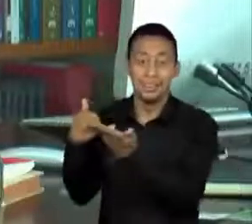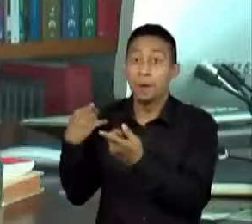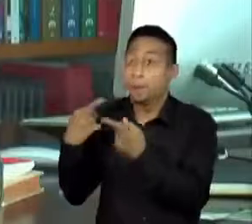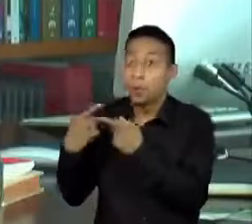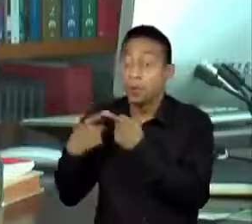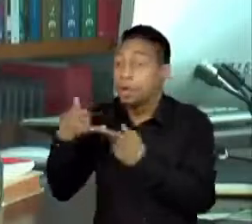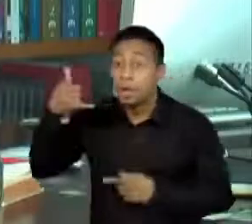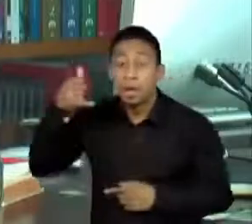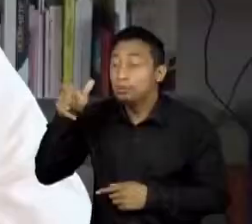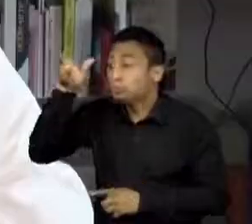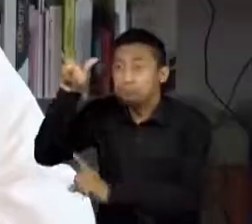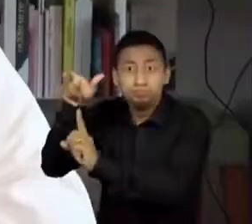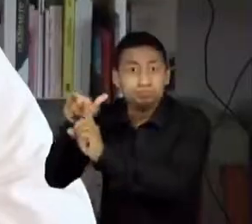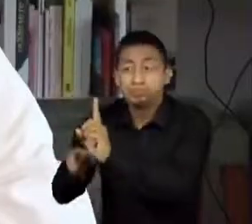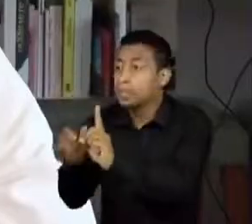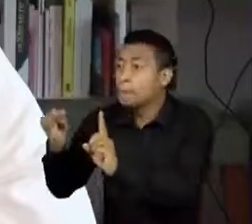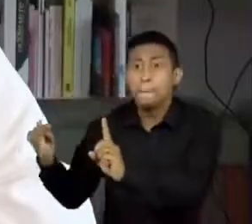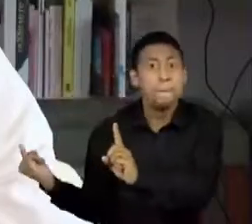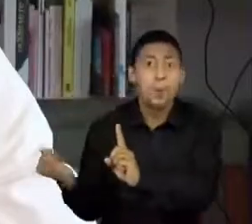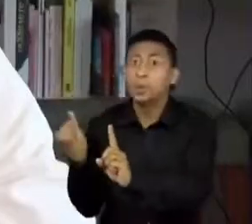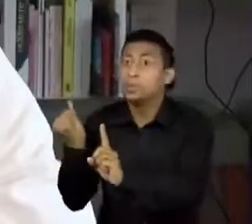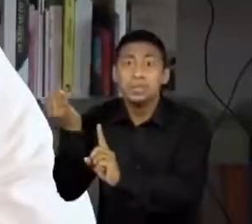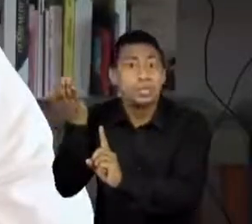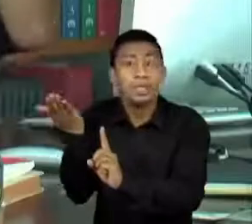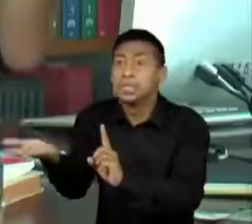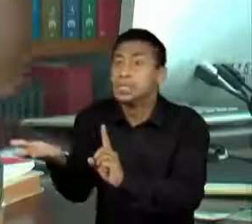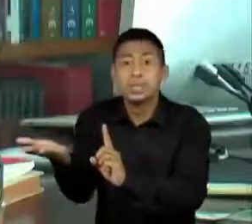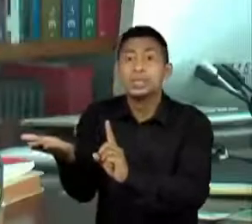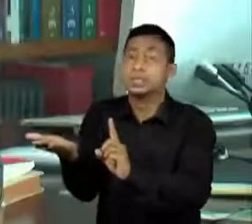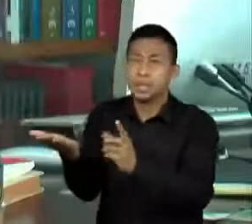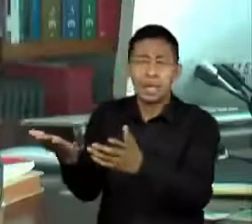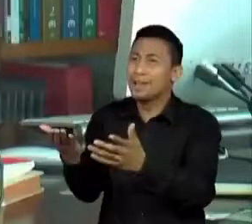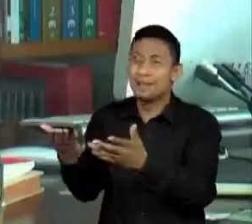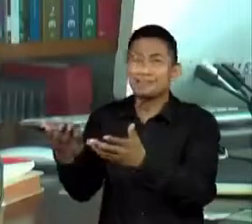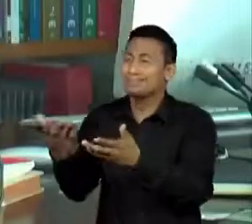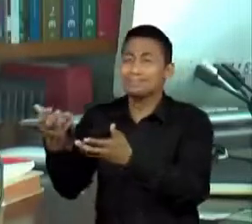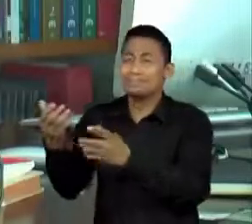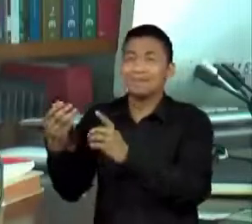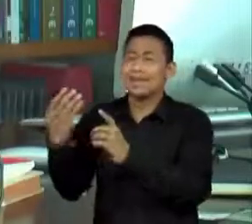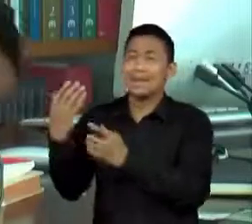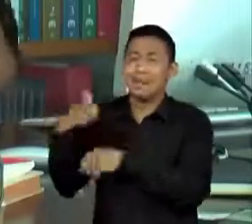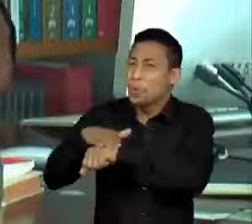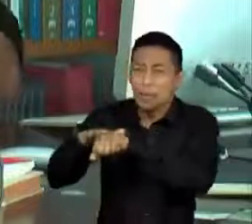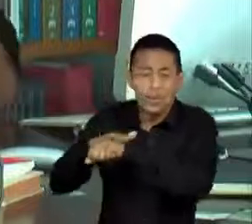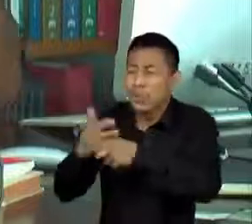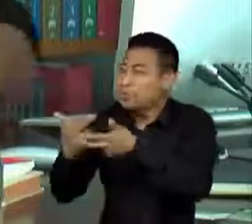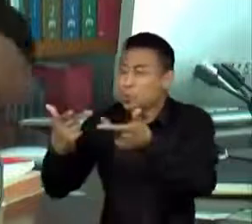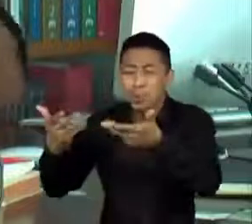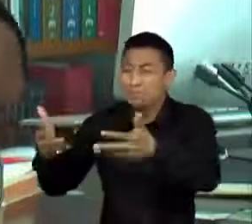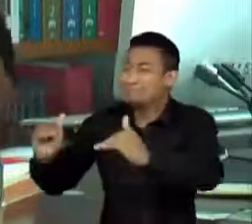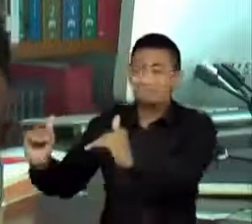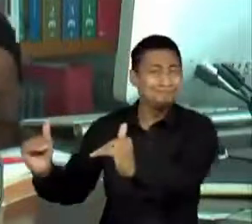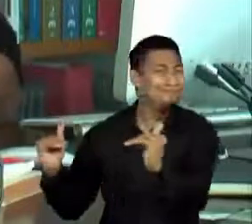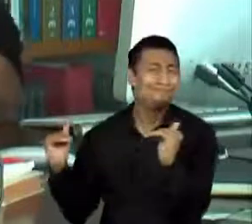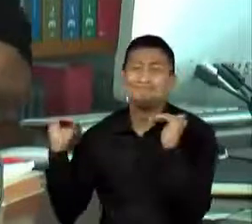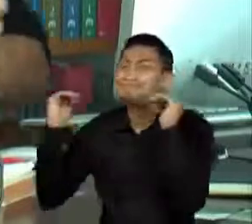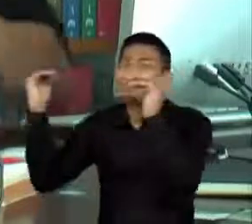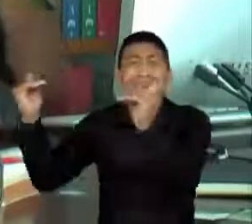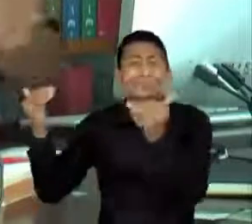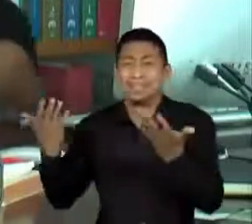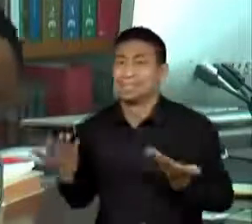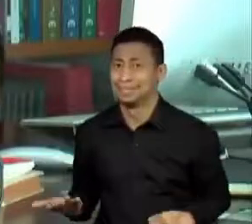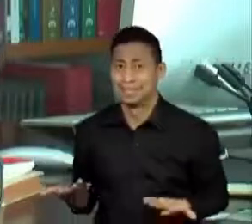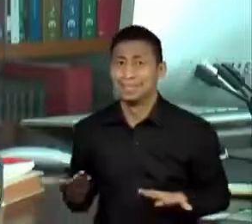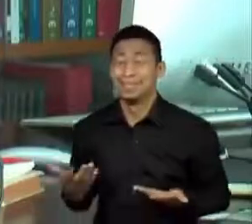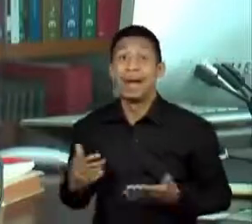ele falava um personagem da história do Brasil né ele falava só em coisas muito altas assim daí às vezes eu garanto a mesma discussão